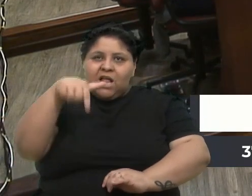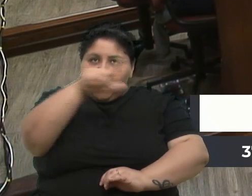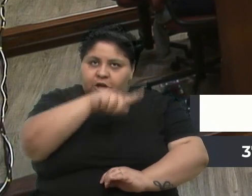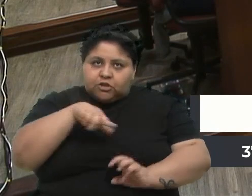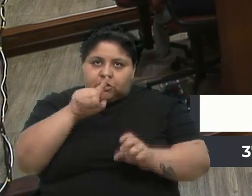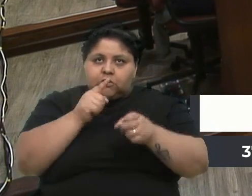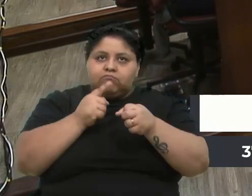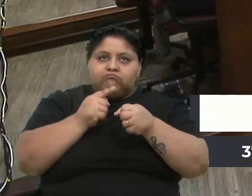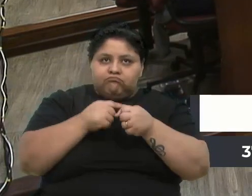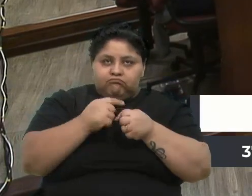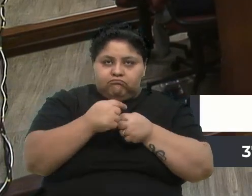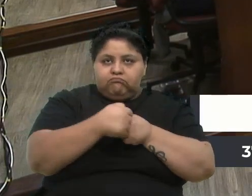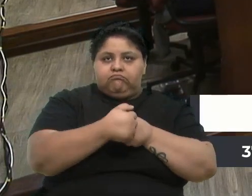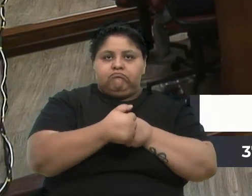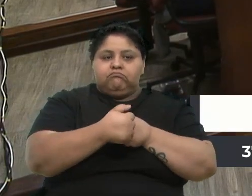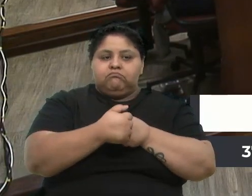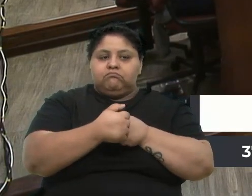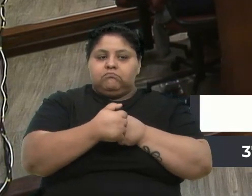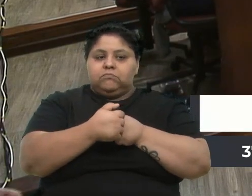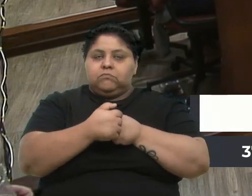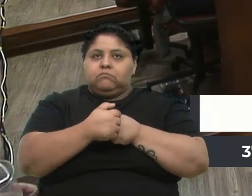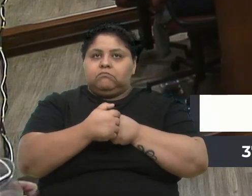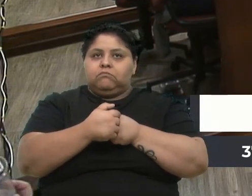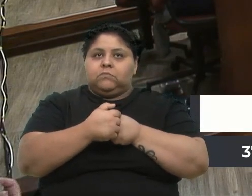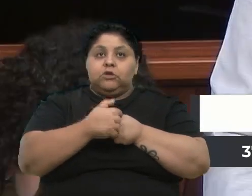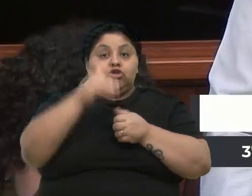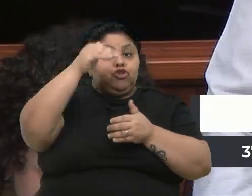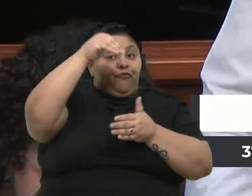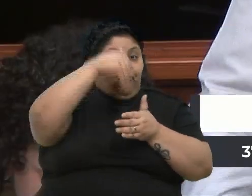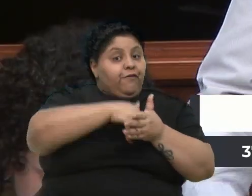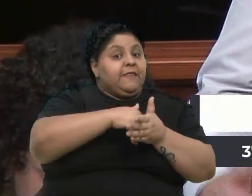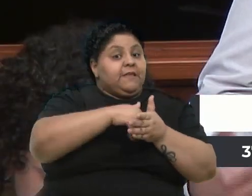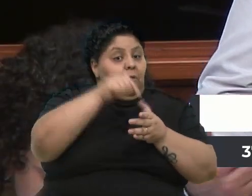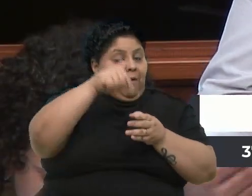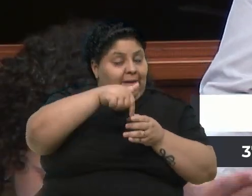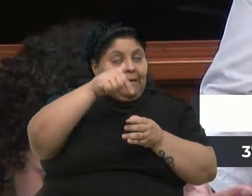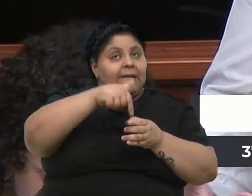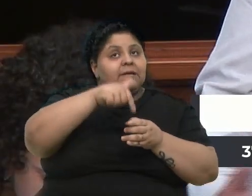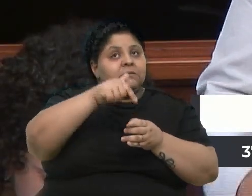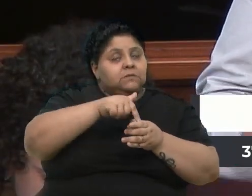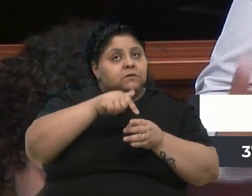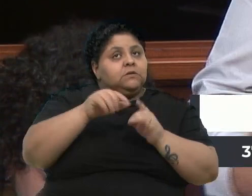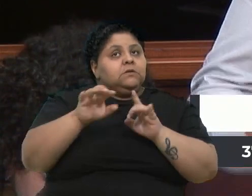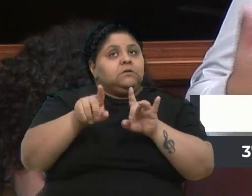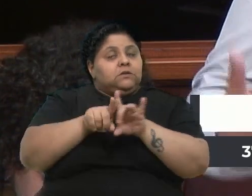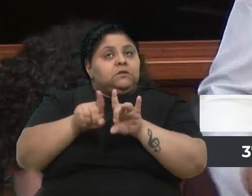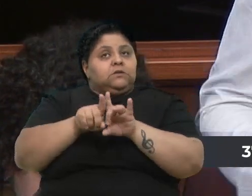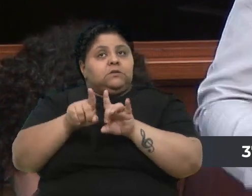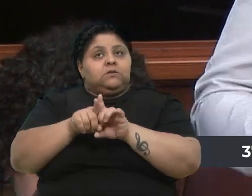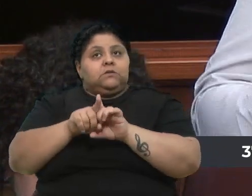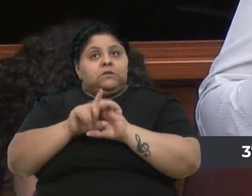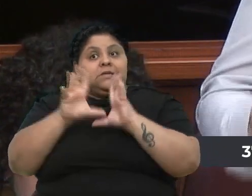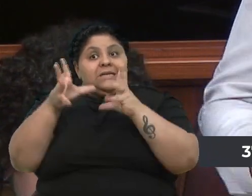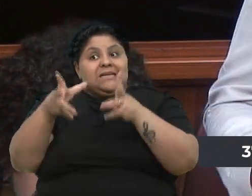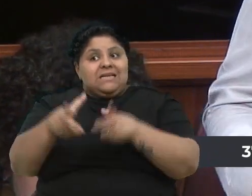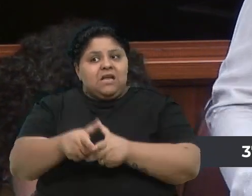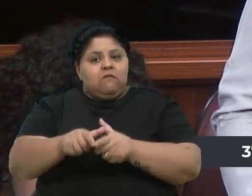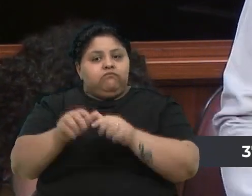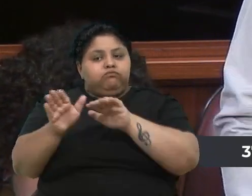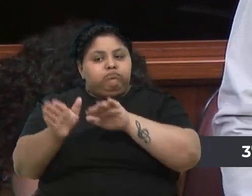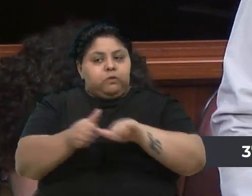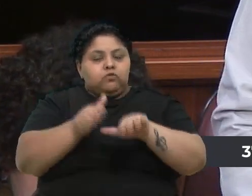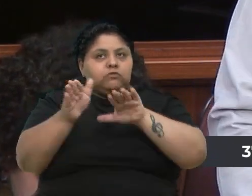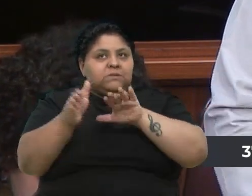cidade, por ser uma cidade de votação, né, e de grande produção